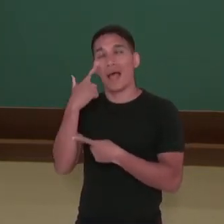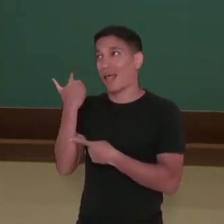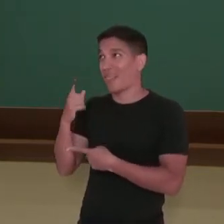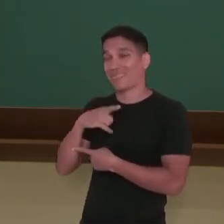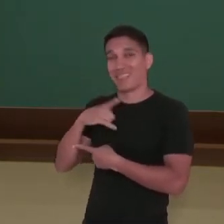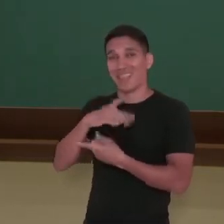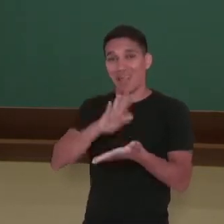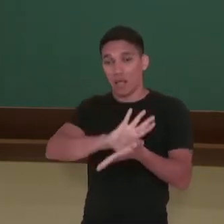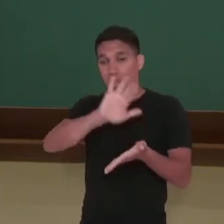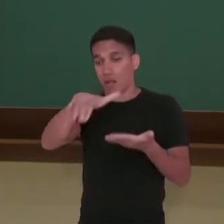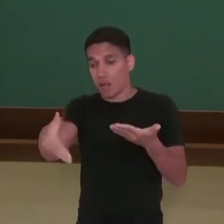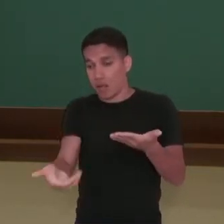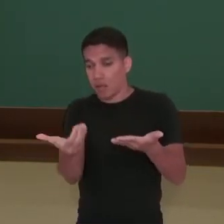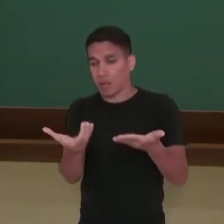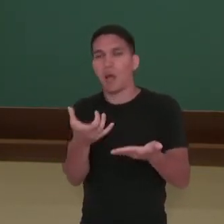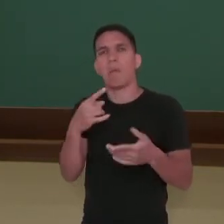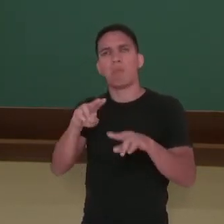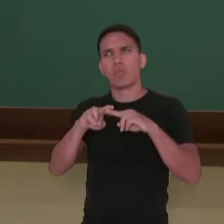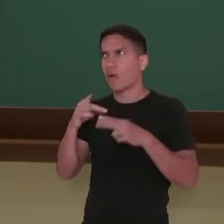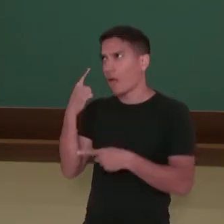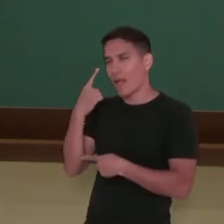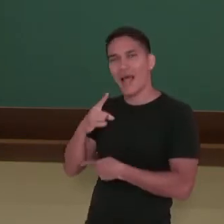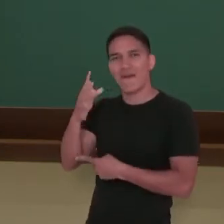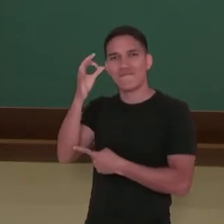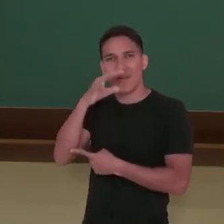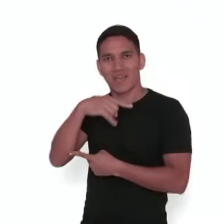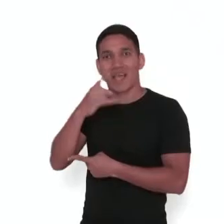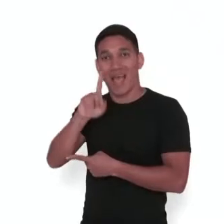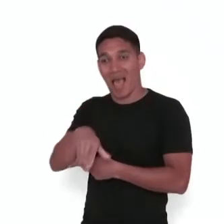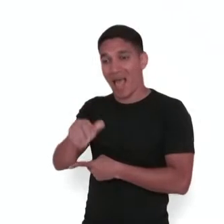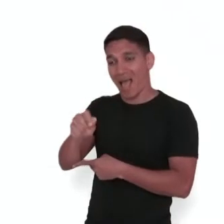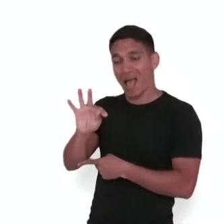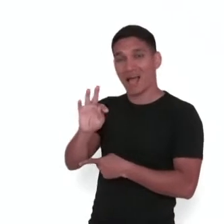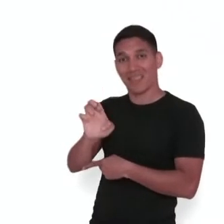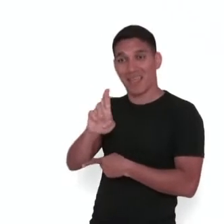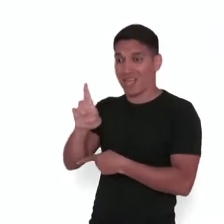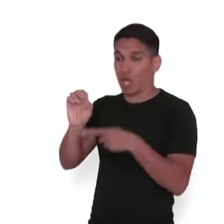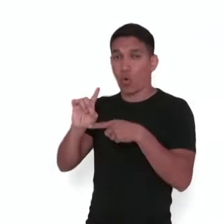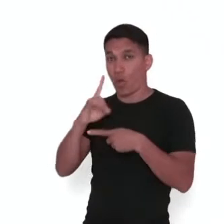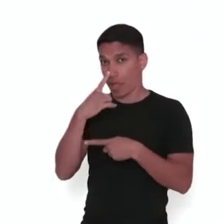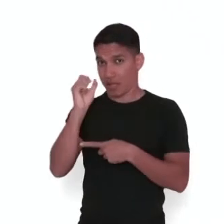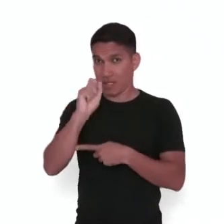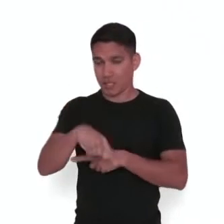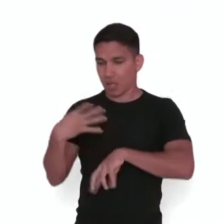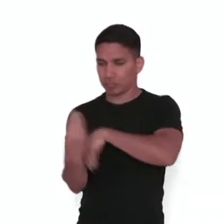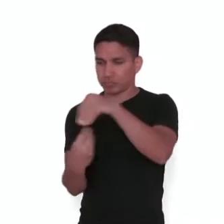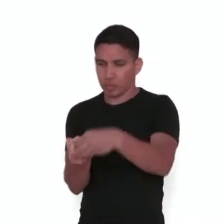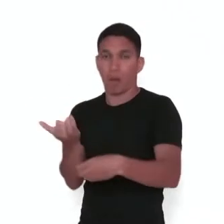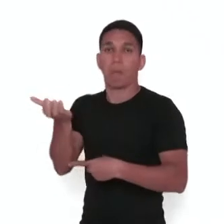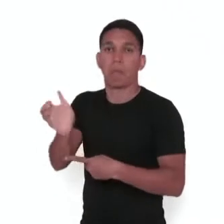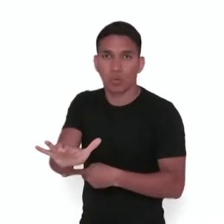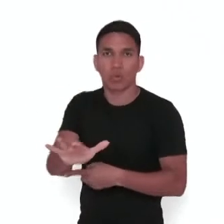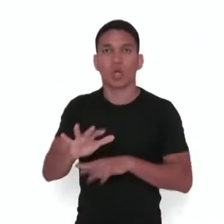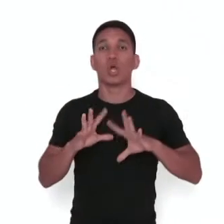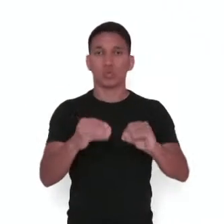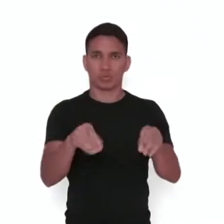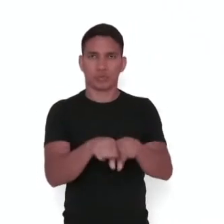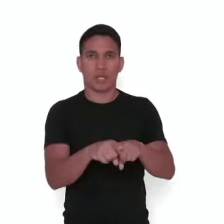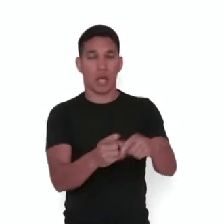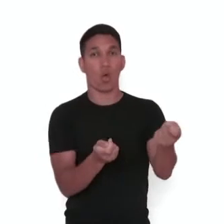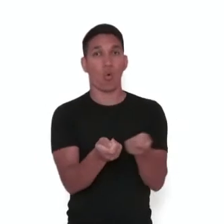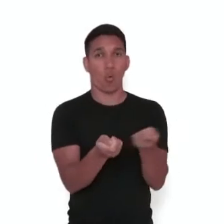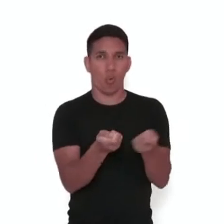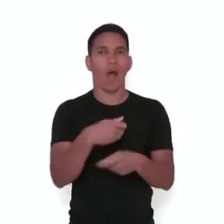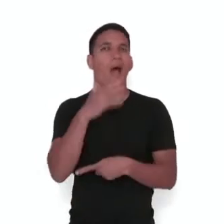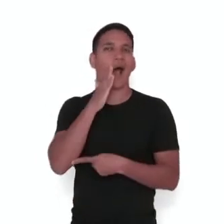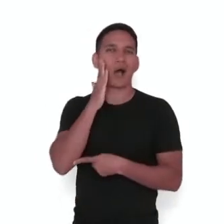Então, em verdinho nós temos os aterros sanitários, onde o lixo é todo misturado. Nós temos aterros controlados, em